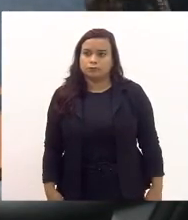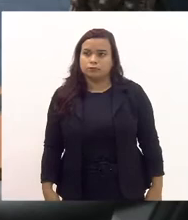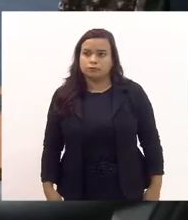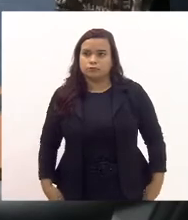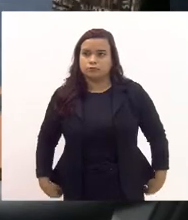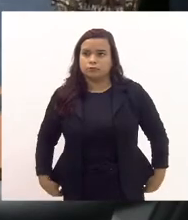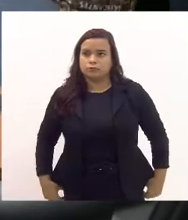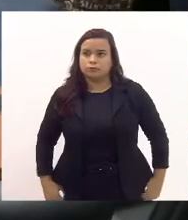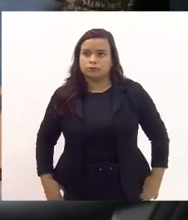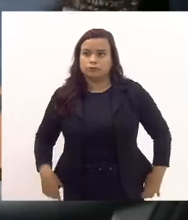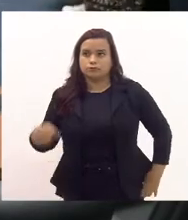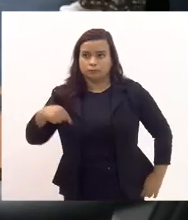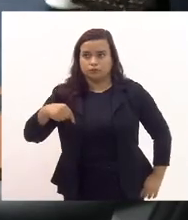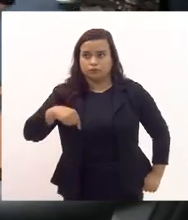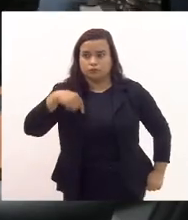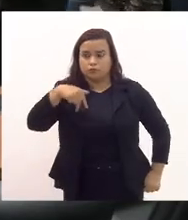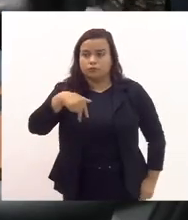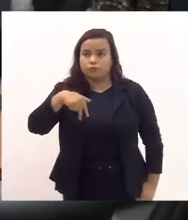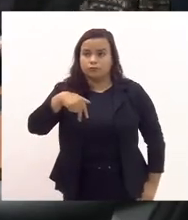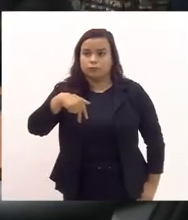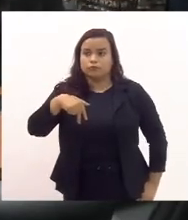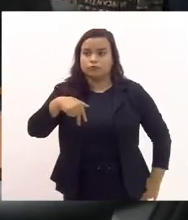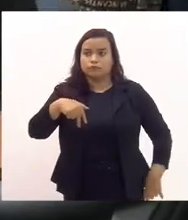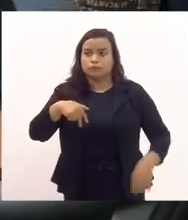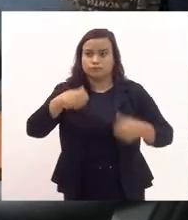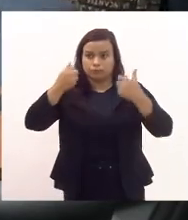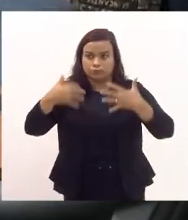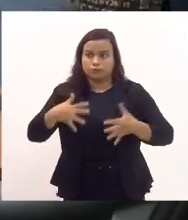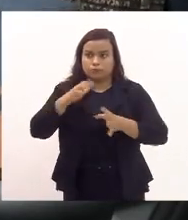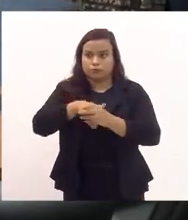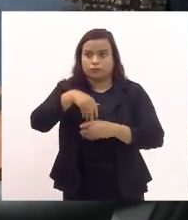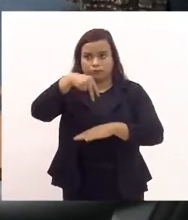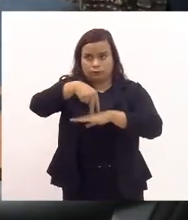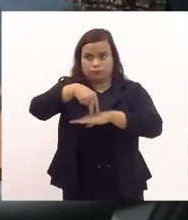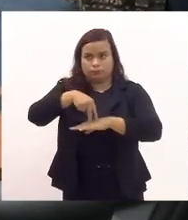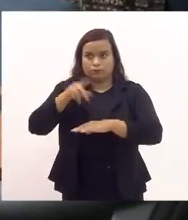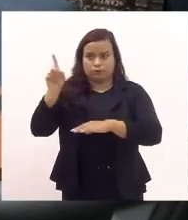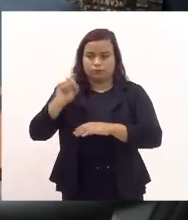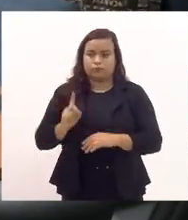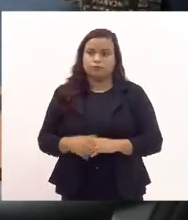e não aqui é sério aqui declaração aqui